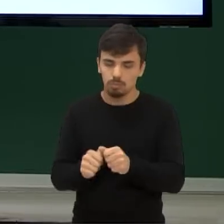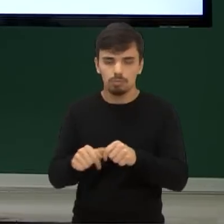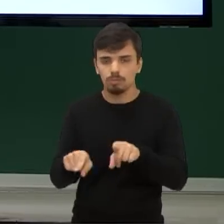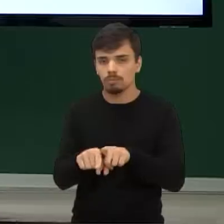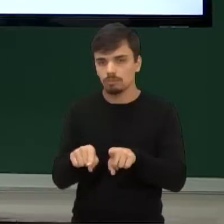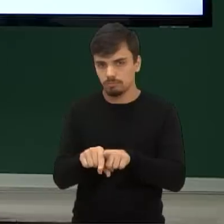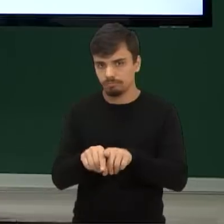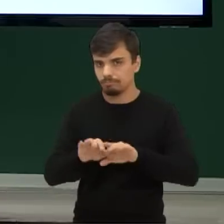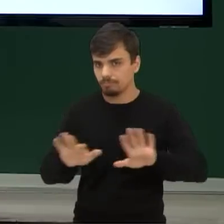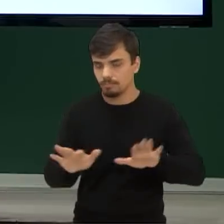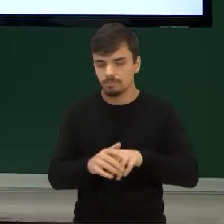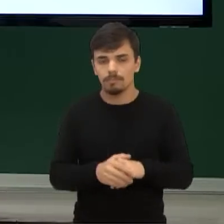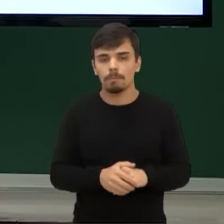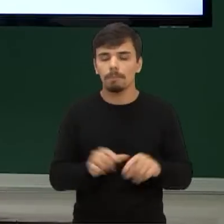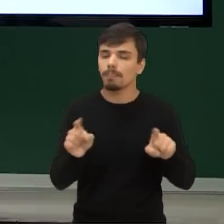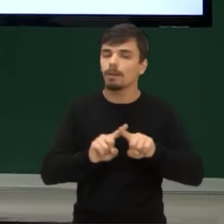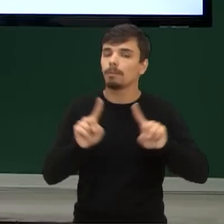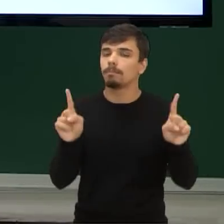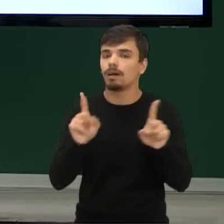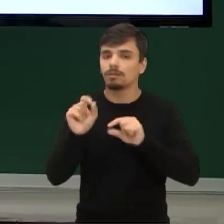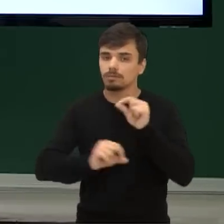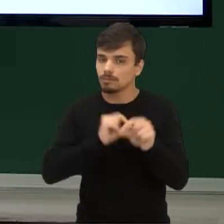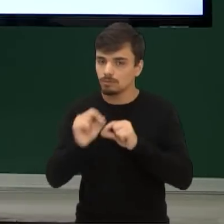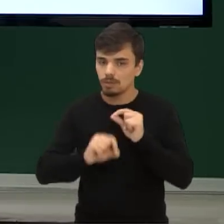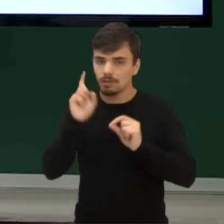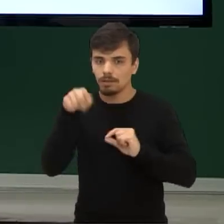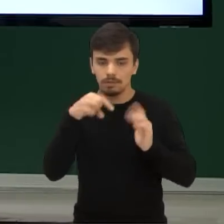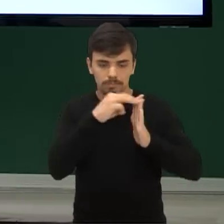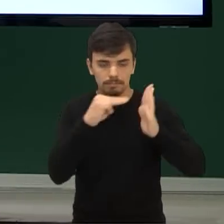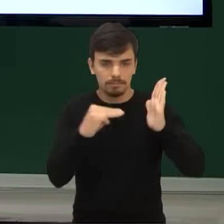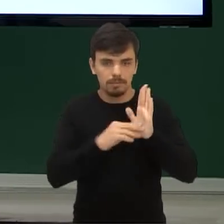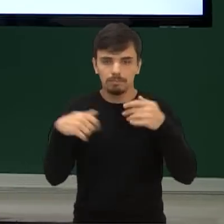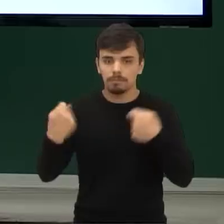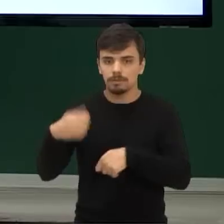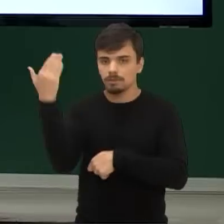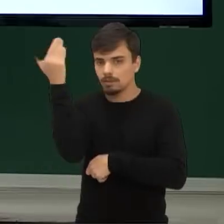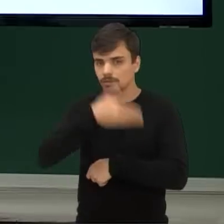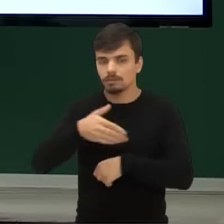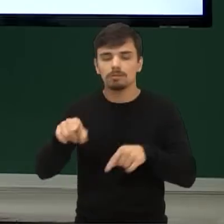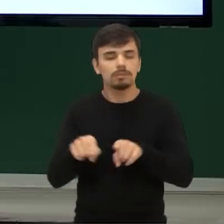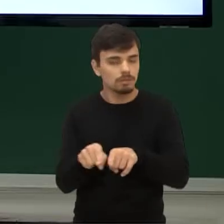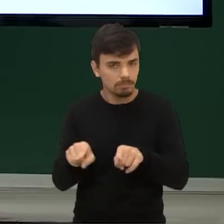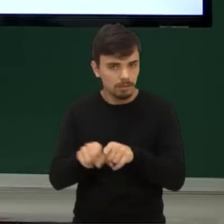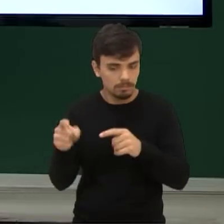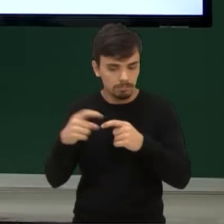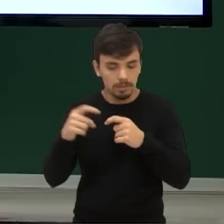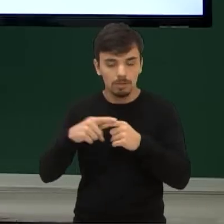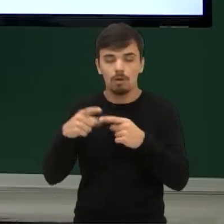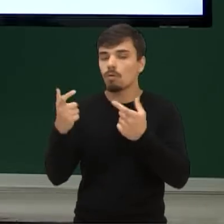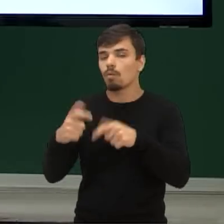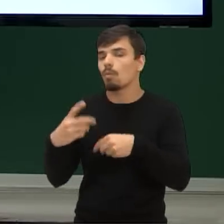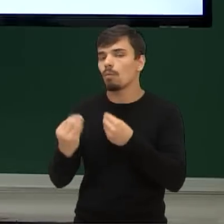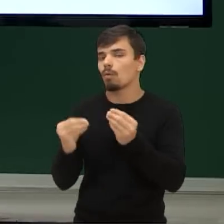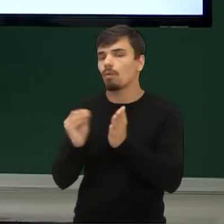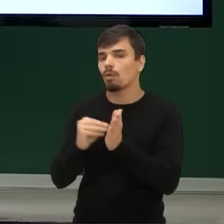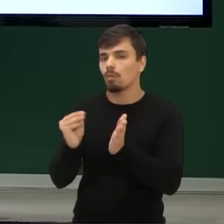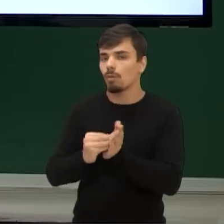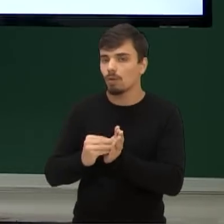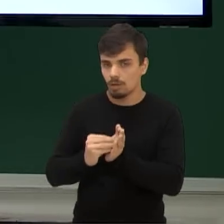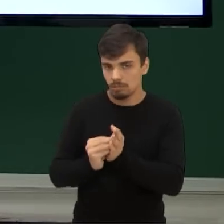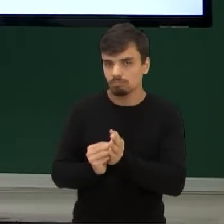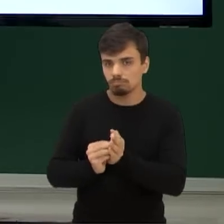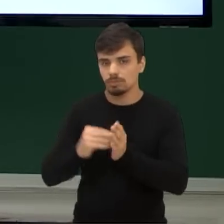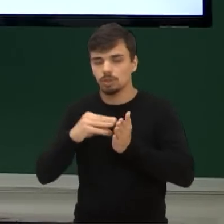eles, pelo menos, tá? Mas, né, é um método que exige exames, é um método que tem que saber colocar, saber tirar da